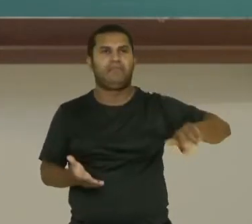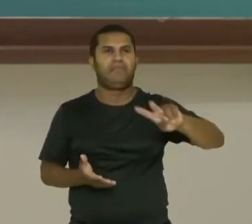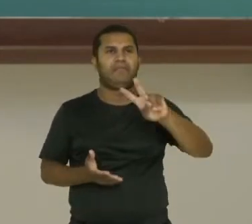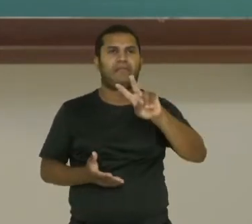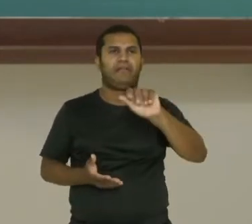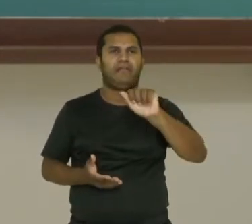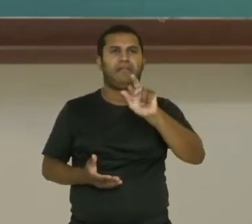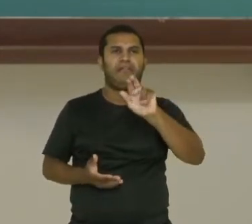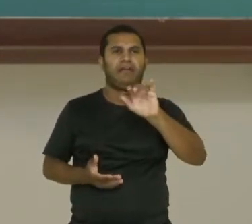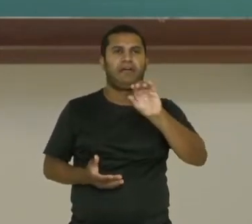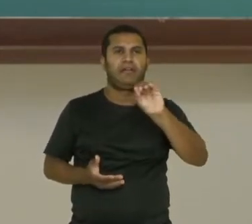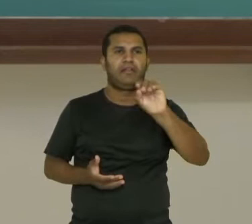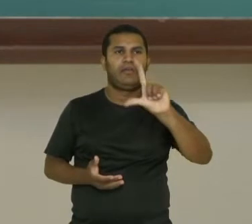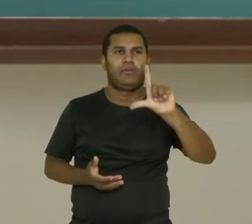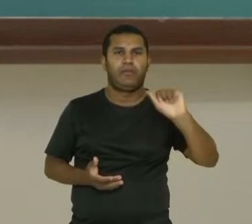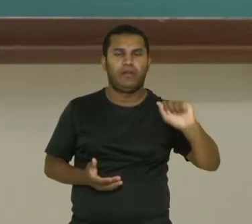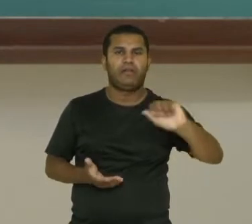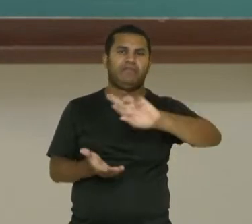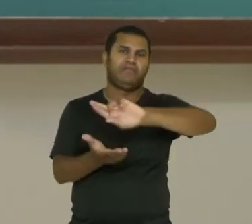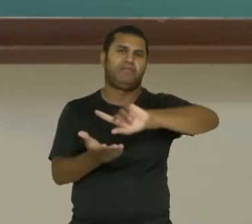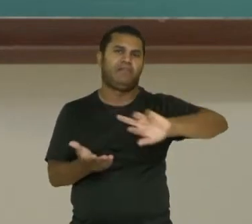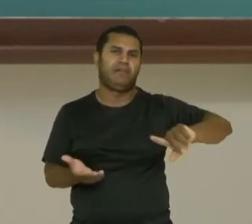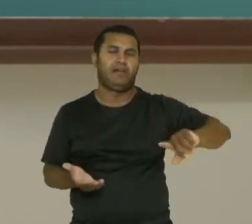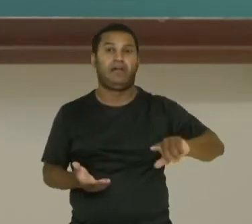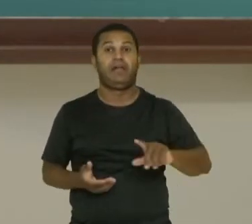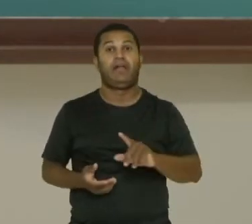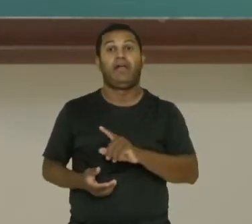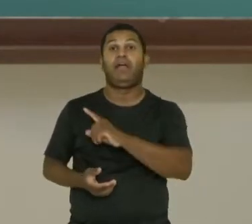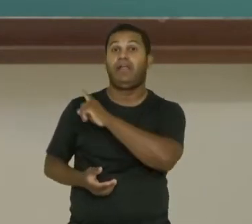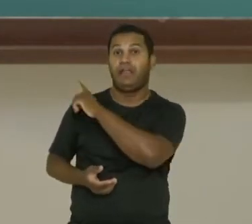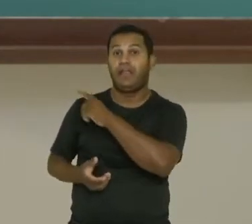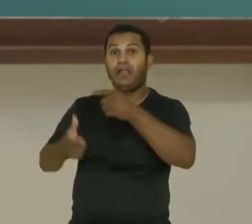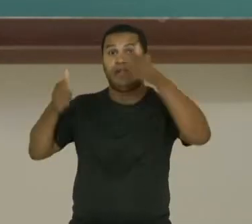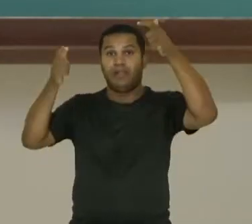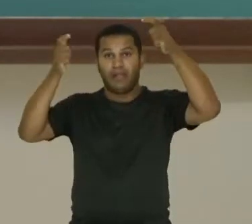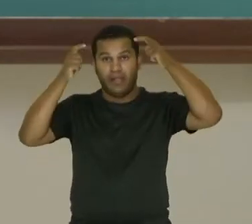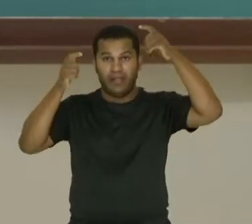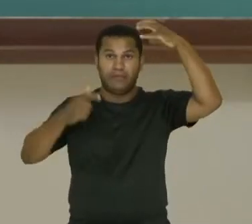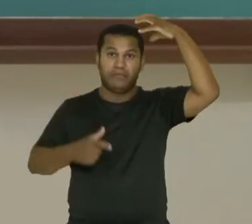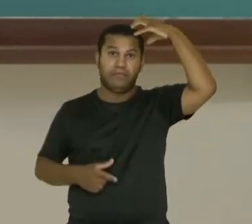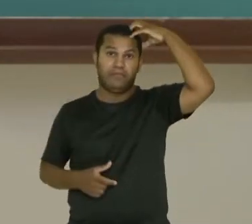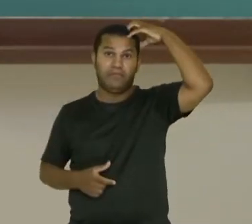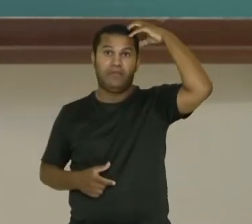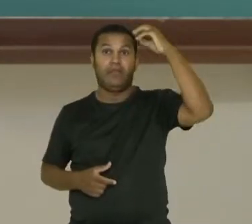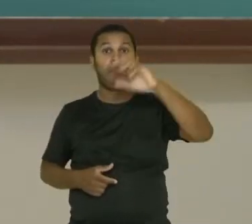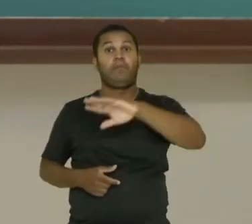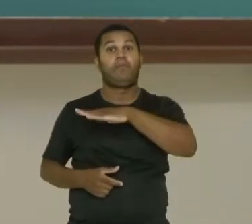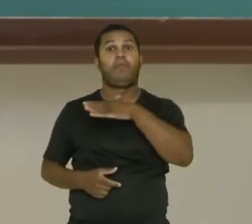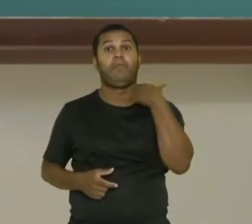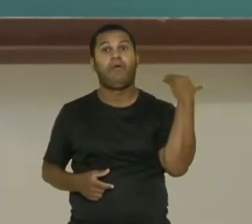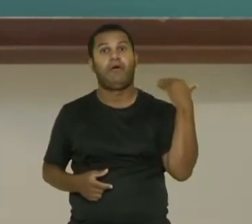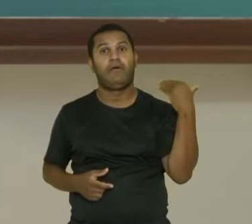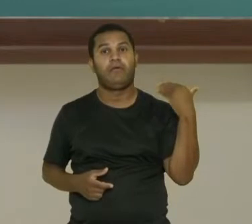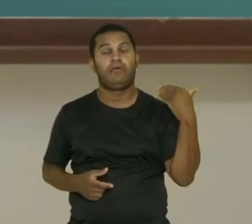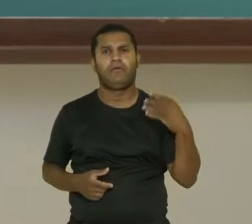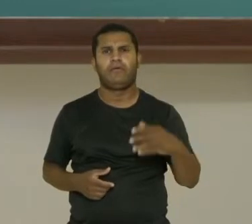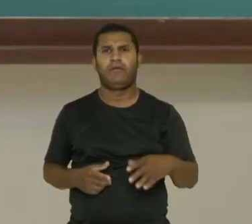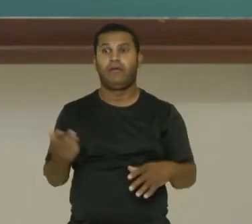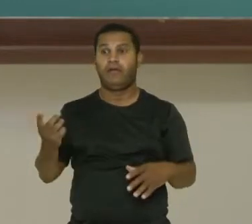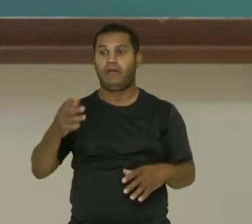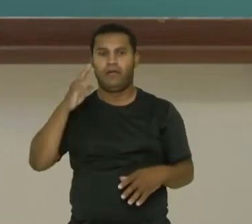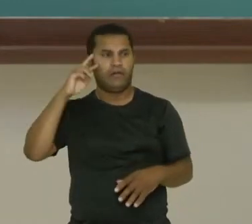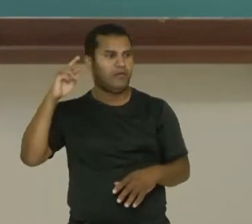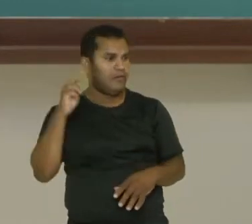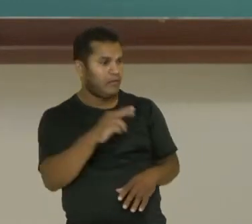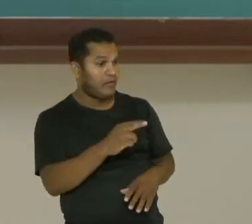Império Inca. O Huayna Capac morre, né, e os espanhóis vão tirar proveito dessa divisão